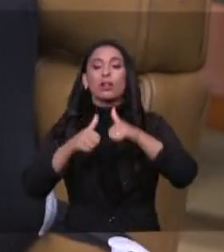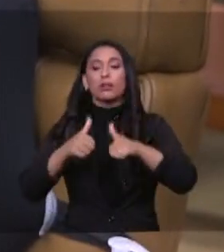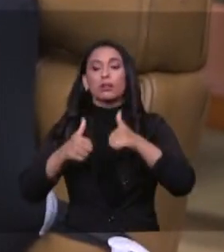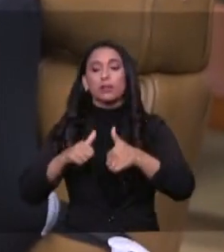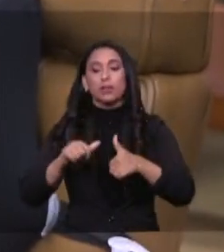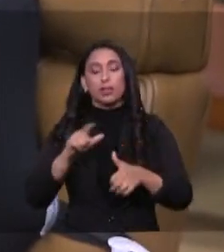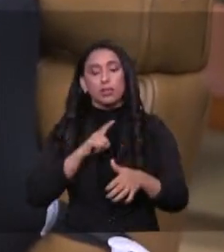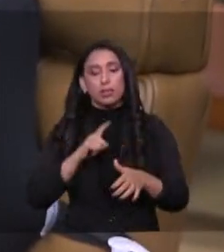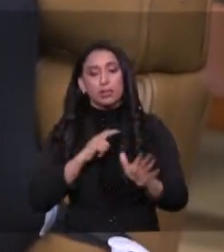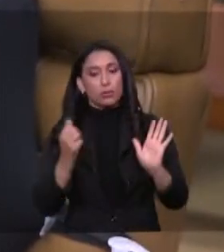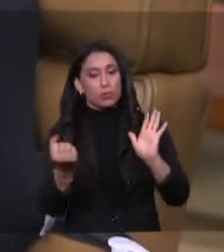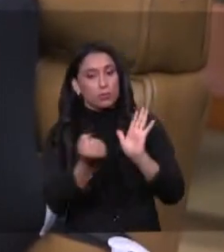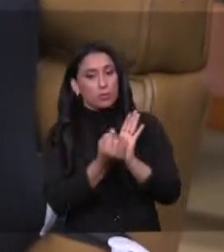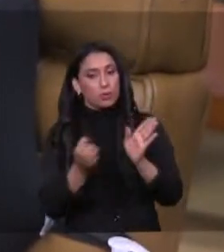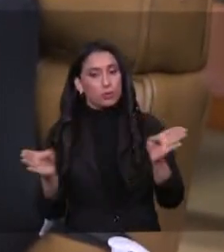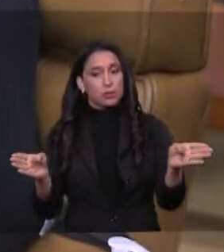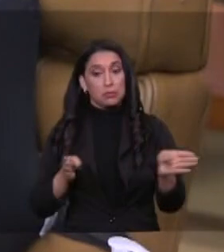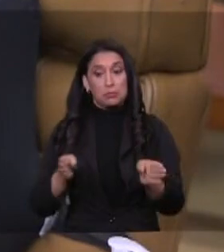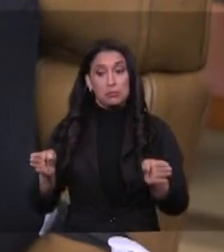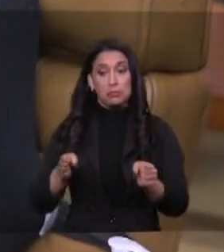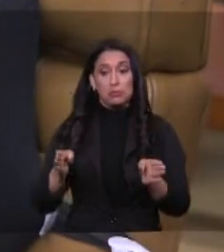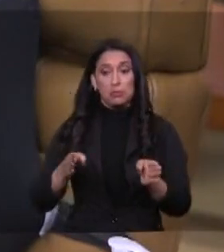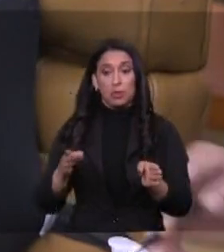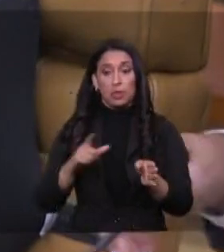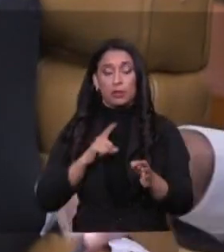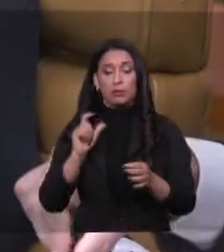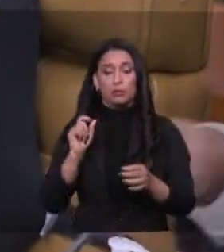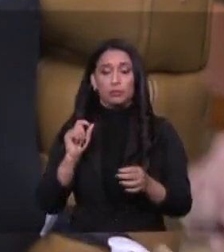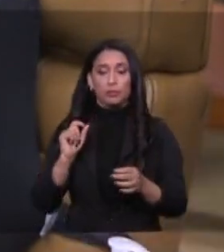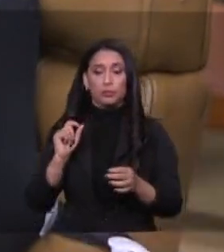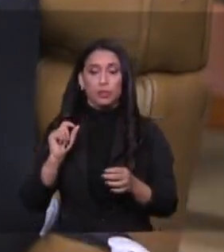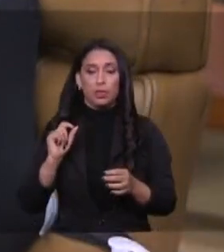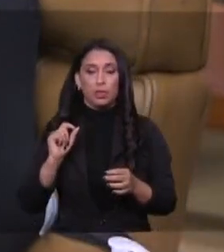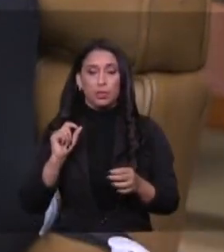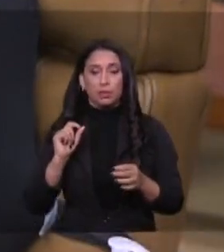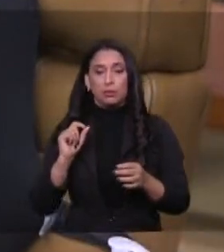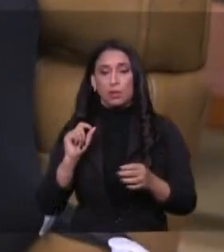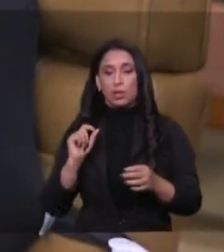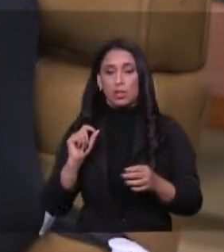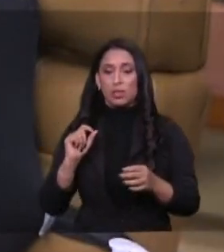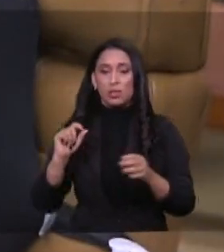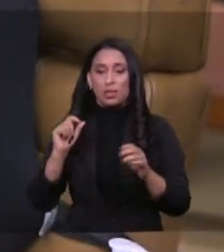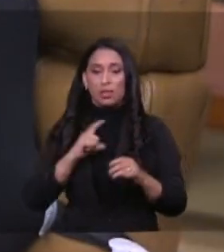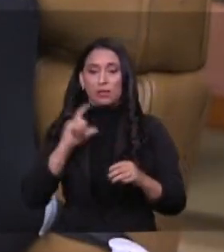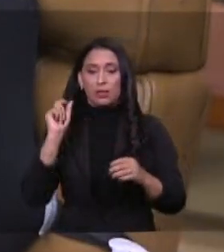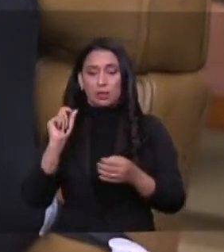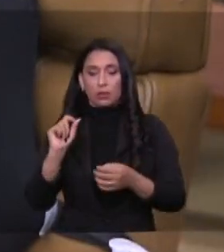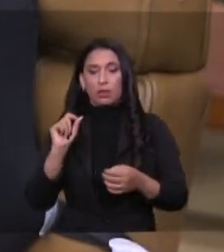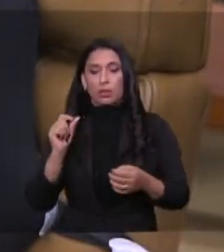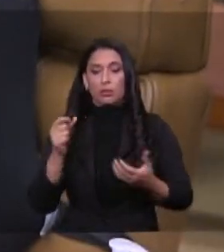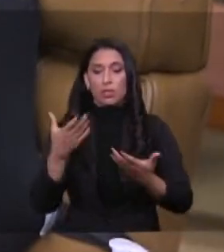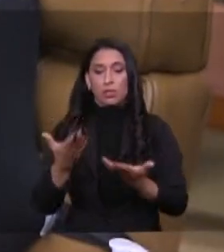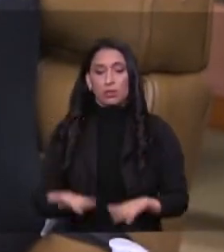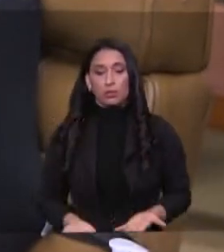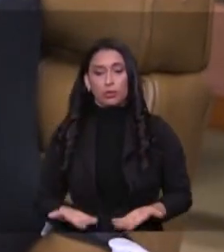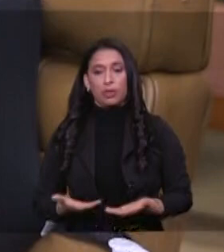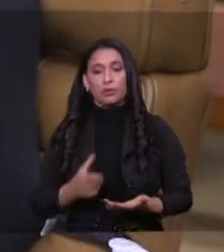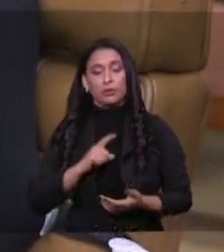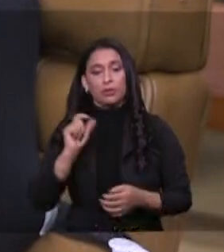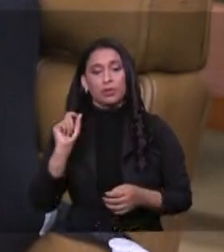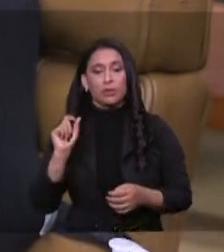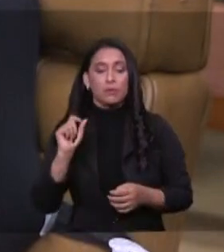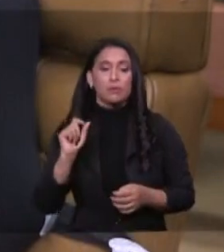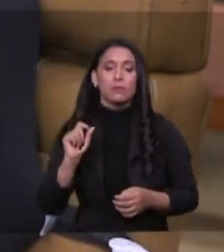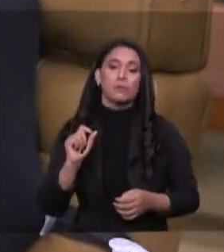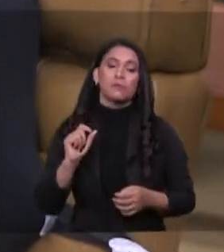temporal de ocupação como requisito fundamental à caracterização das terras indígenas,